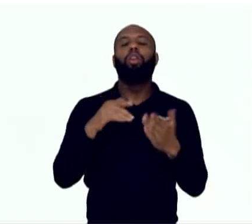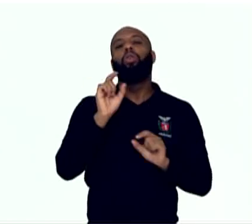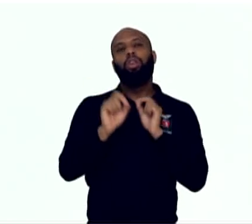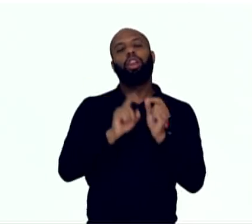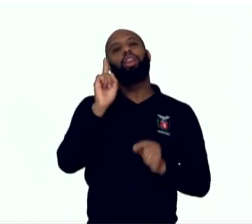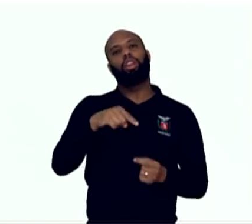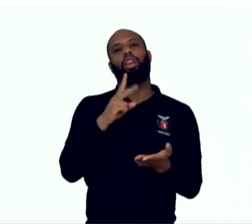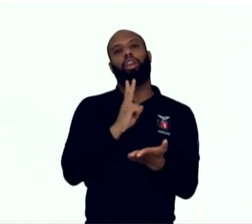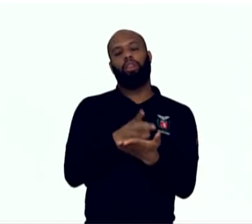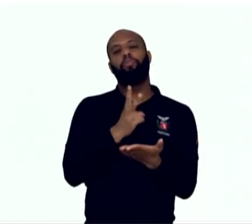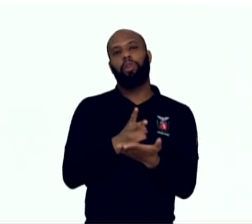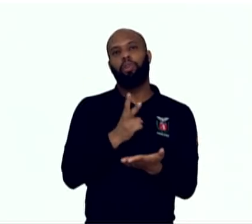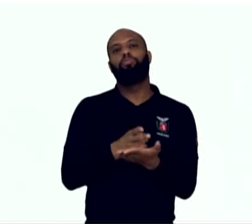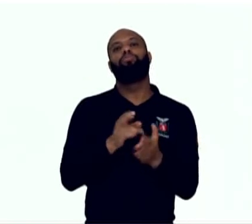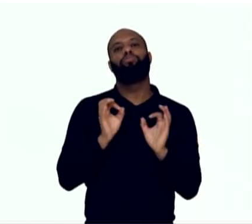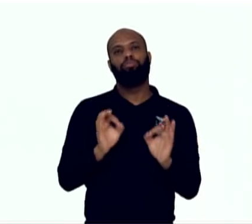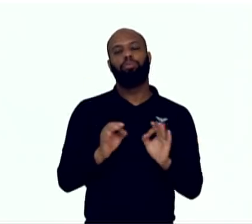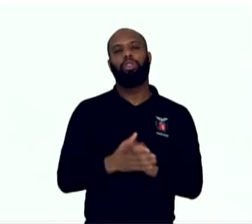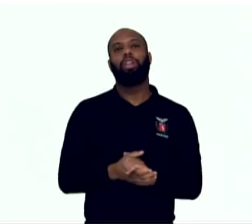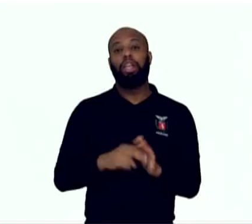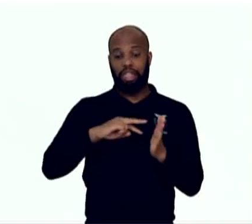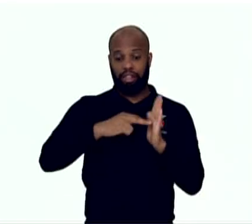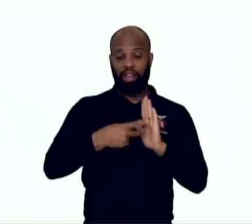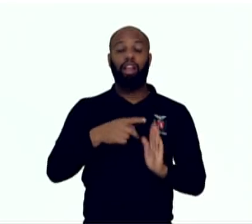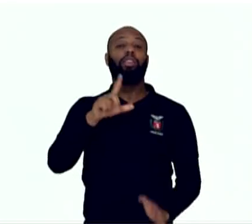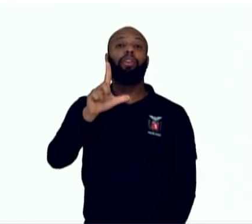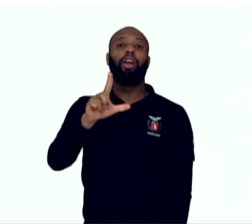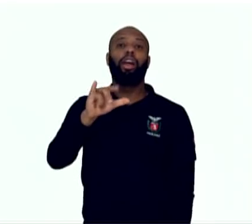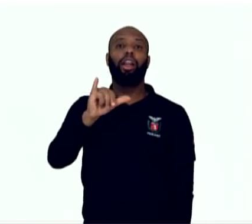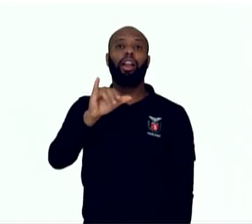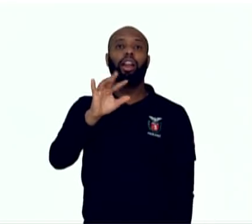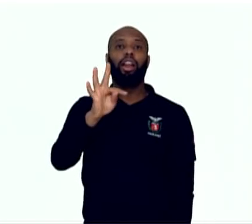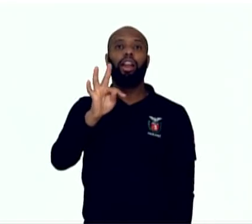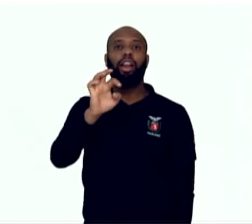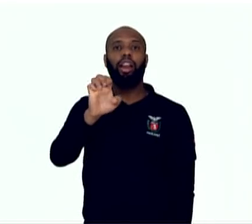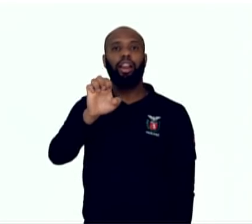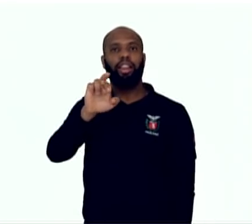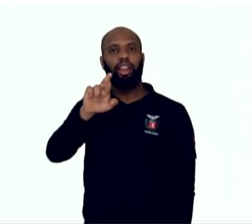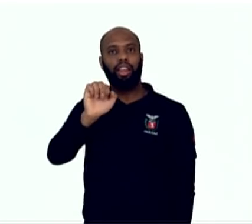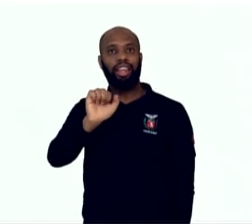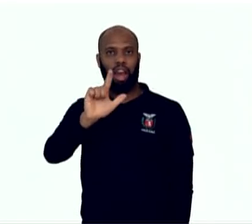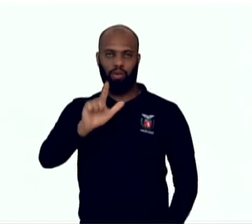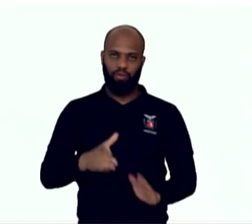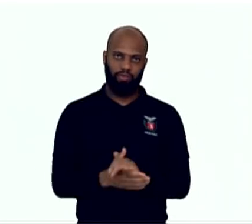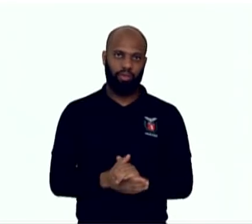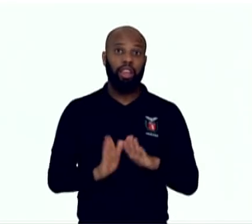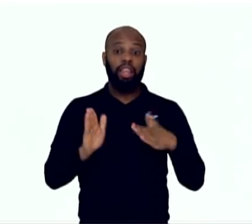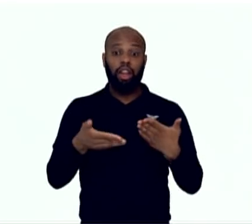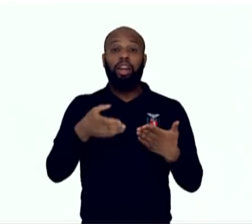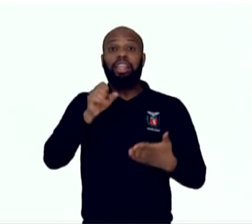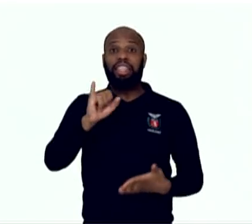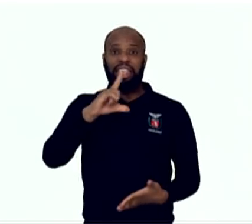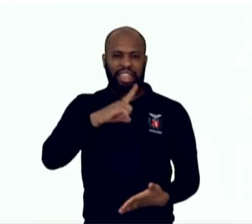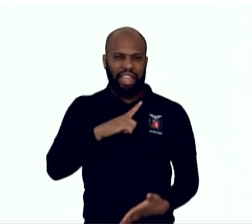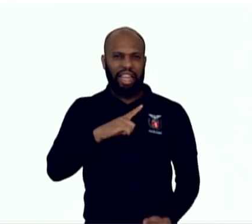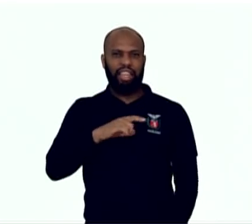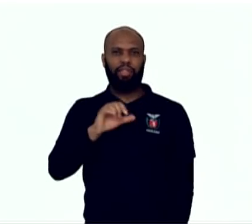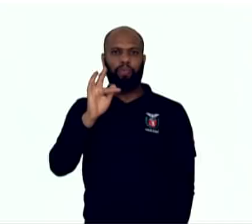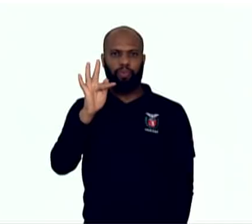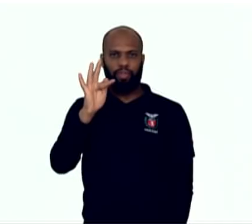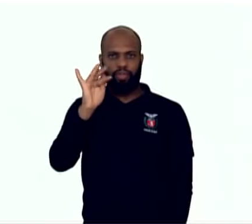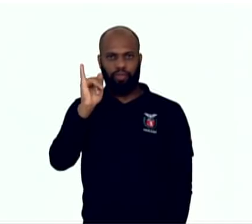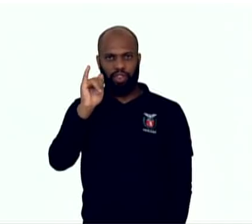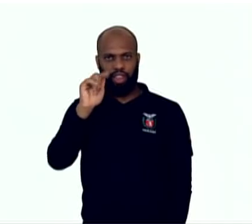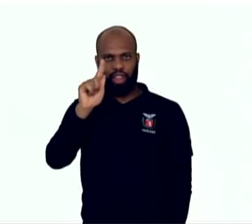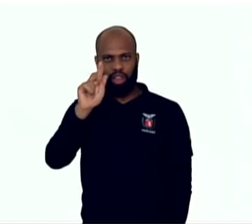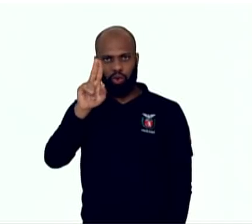a estrela mesmo, é o sentido literal que ela está falando. Então, sentido figurado é quando não é o sentido comum, quando, digamos assim,